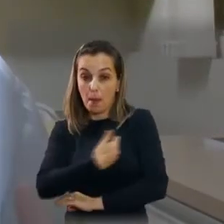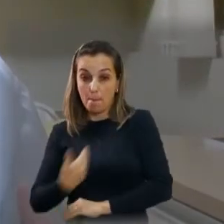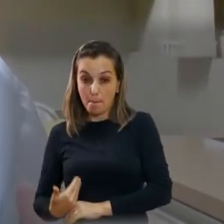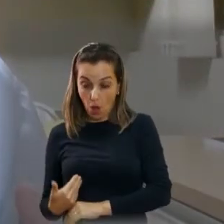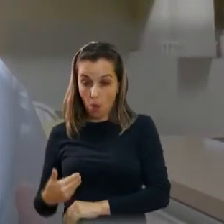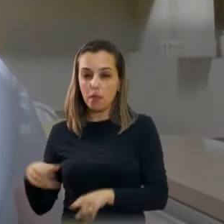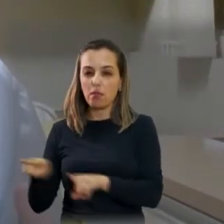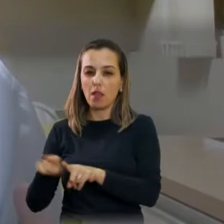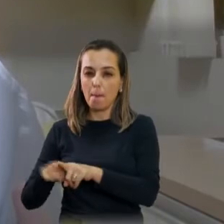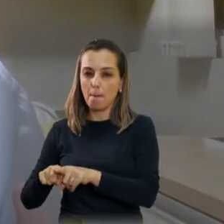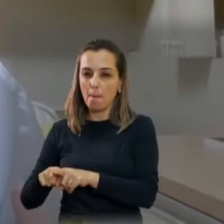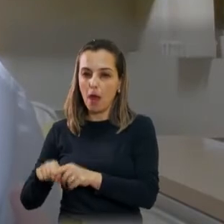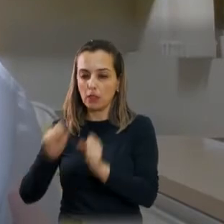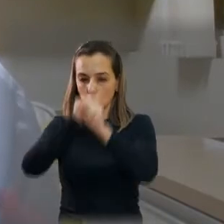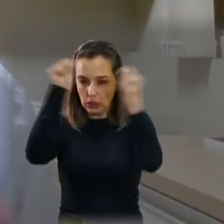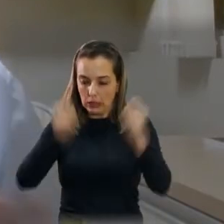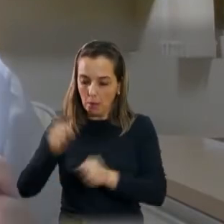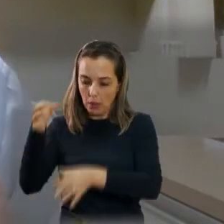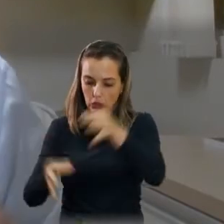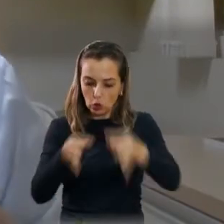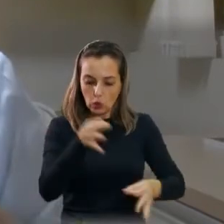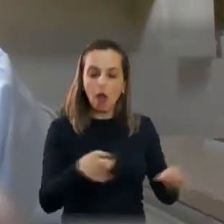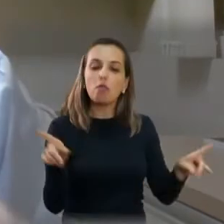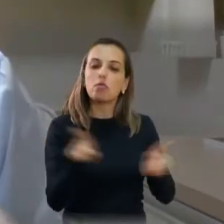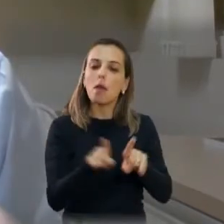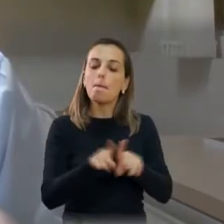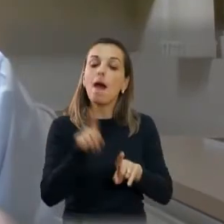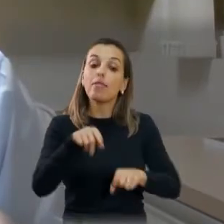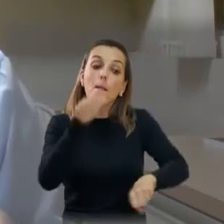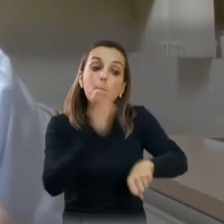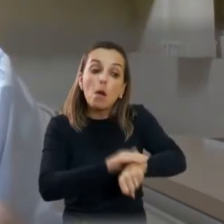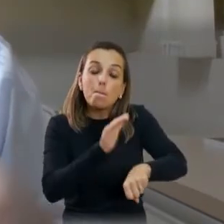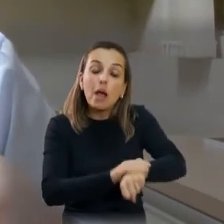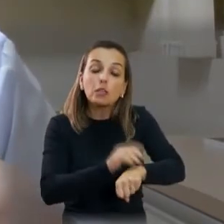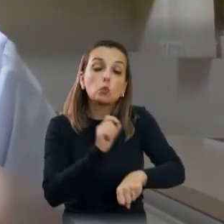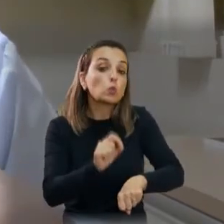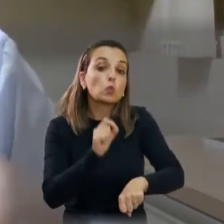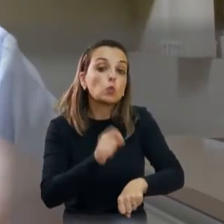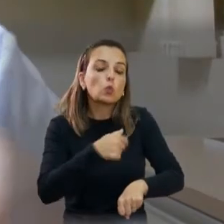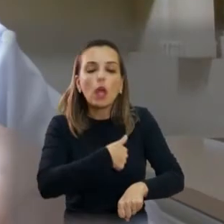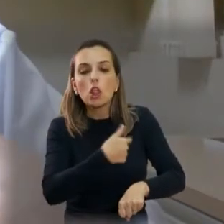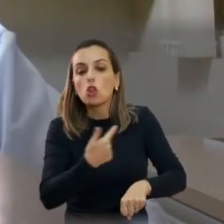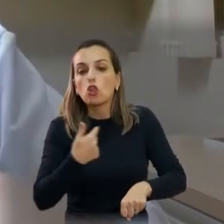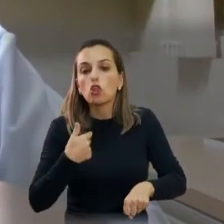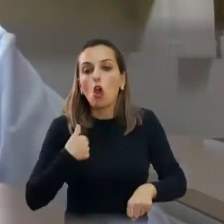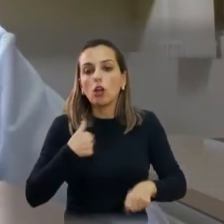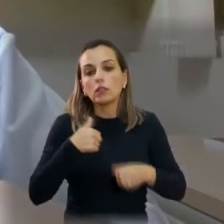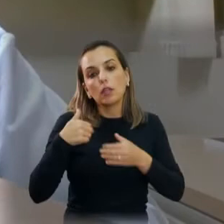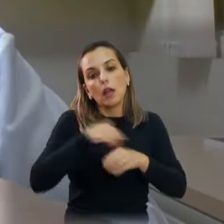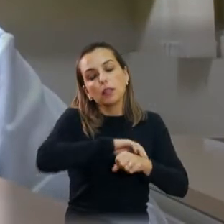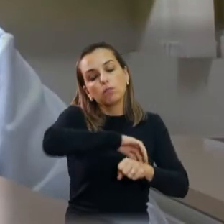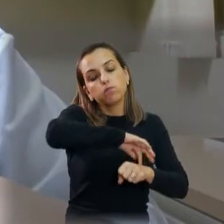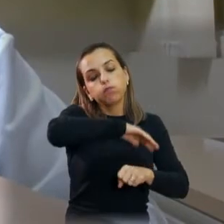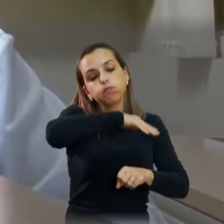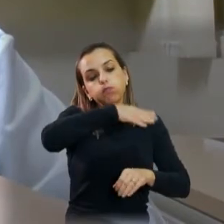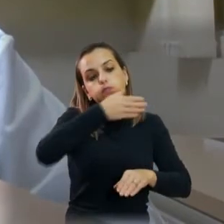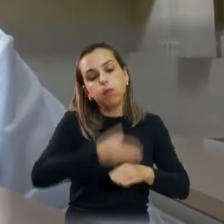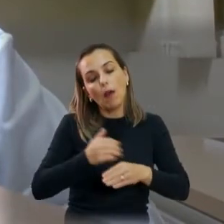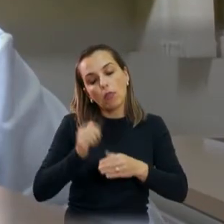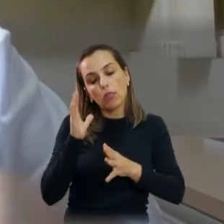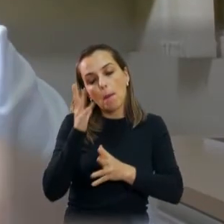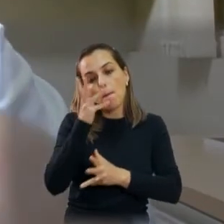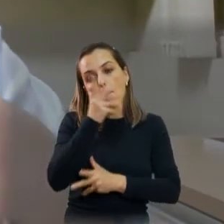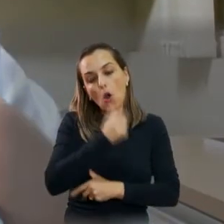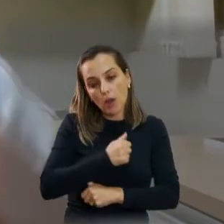do sistema de justiça também estejam. E, no momento, nós estamos levando mais tempo no atendimento virtual